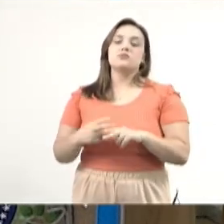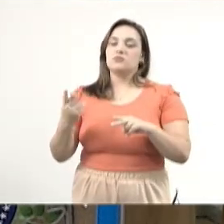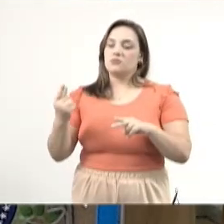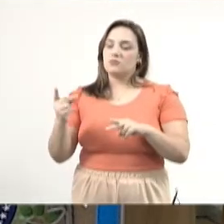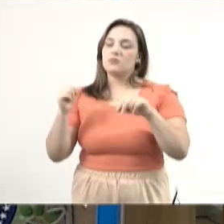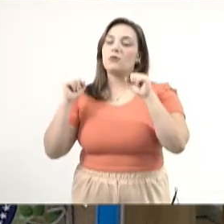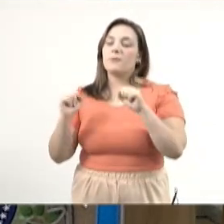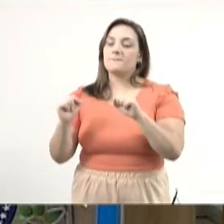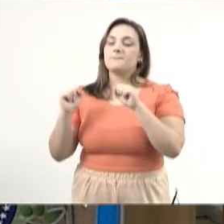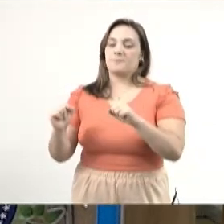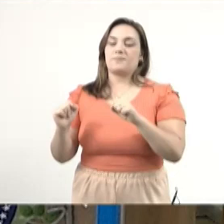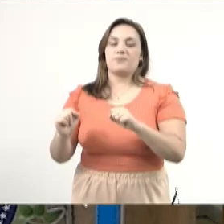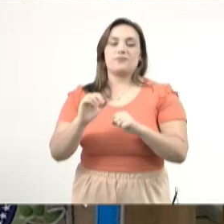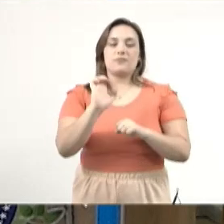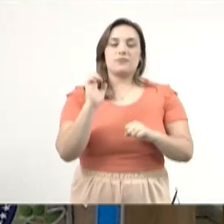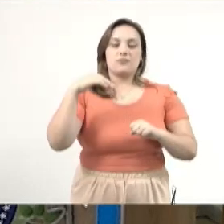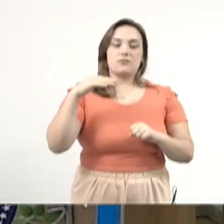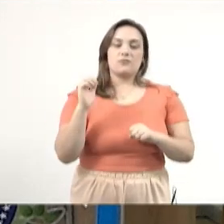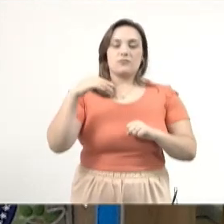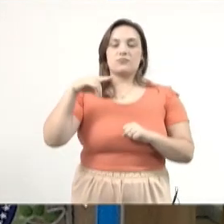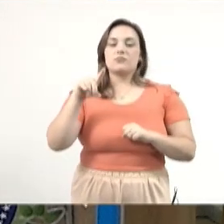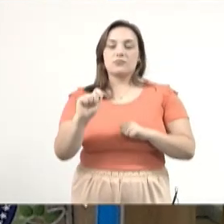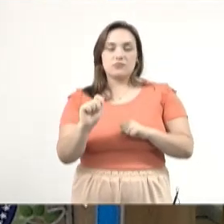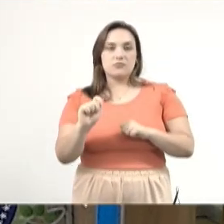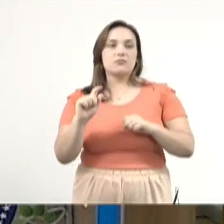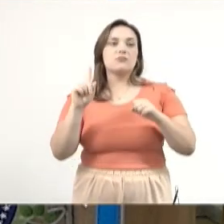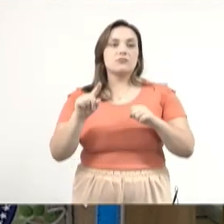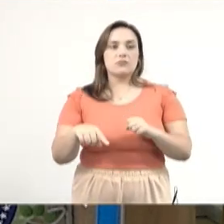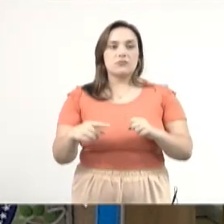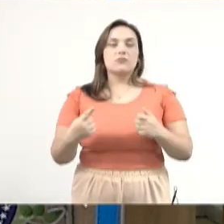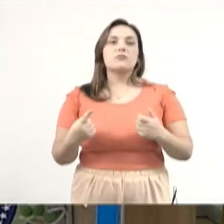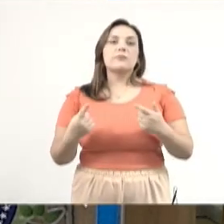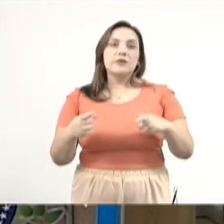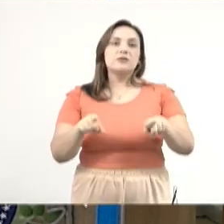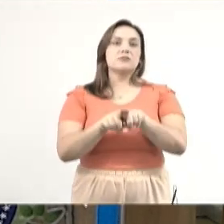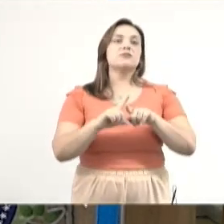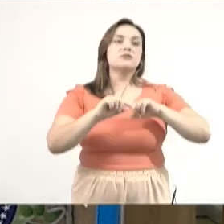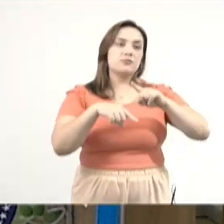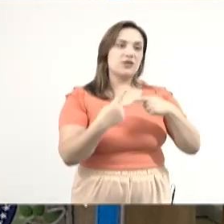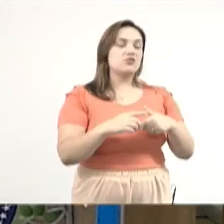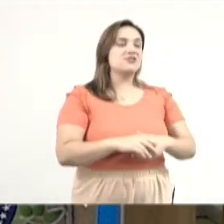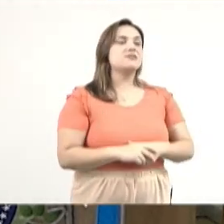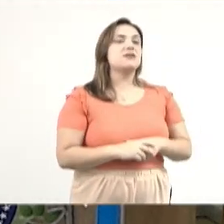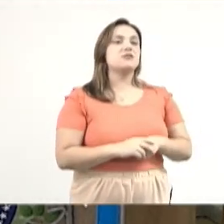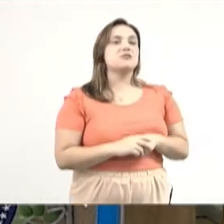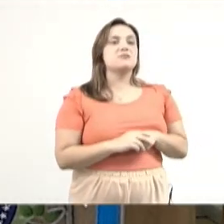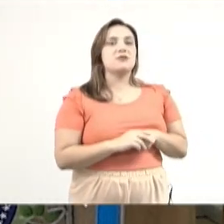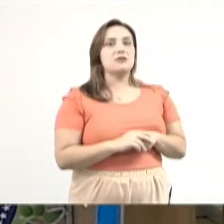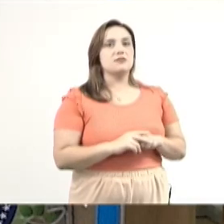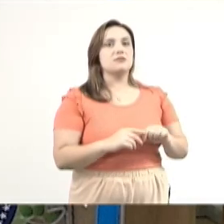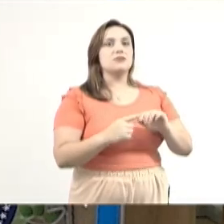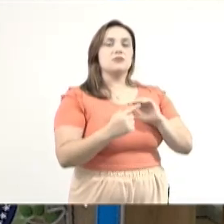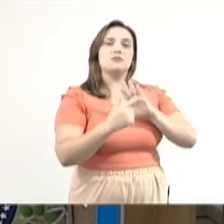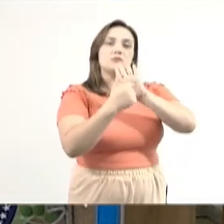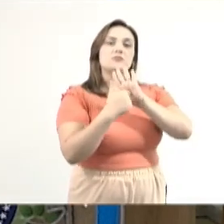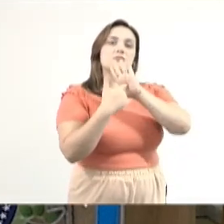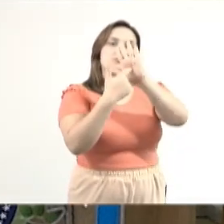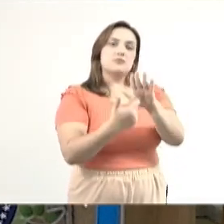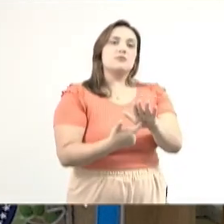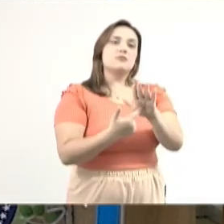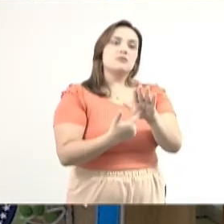vir por emendas parlamentares, né? Então esses convênios são firmados depois da apresentação de toda uma documentação, planos de